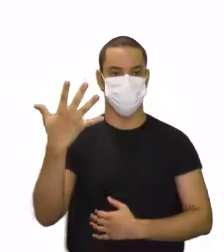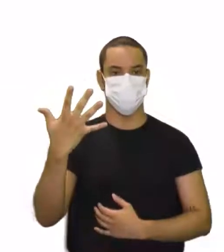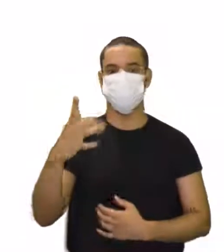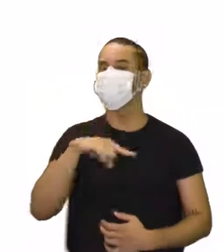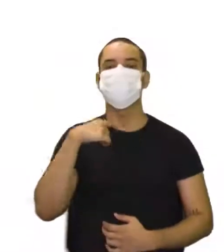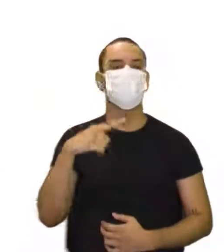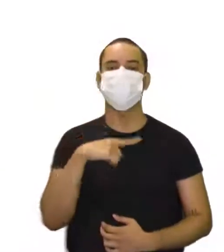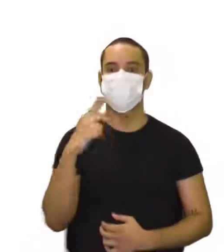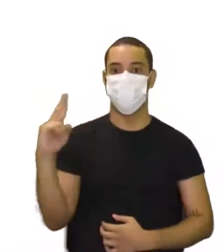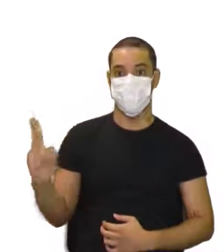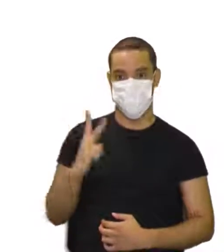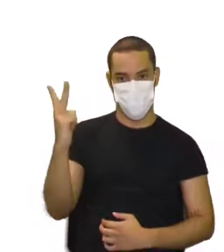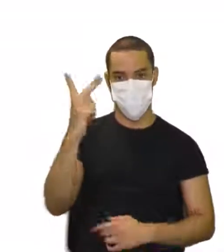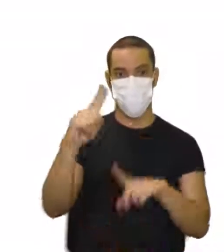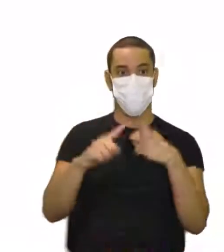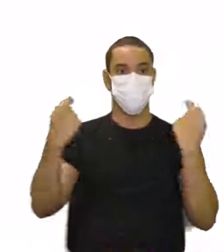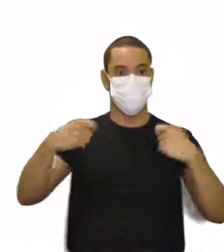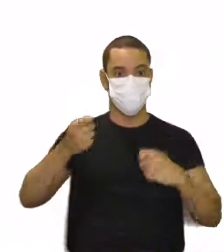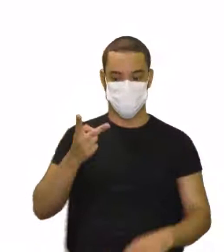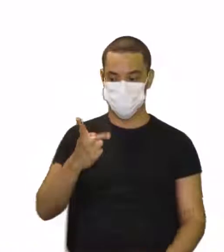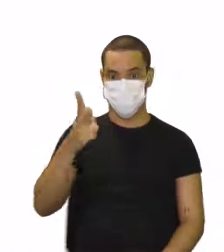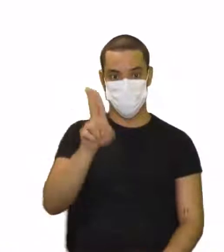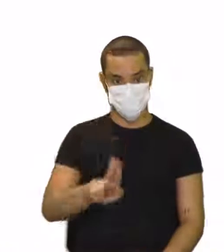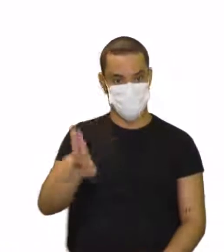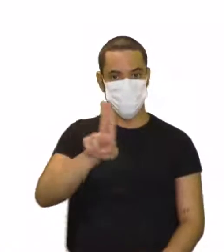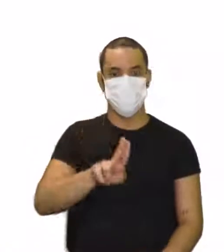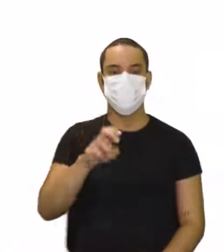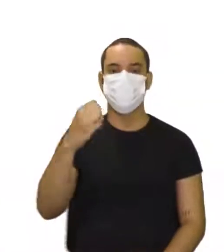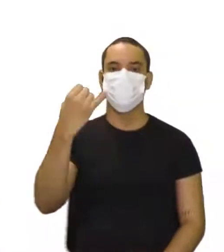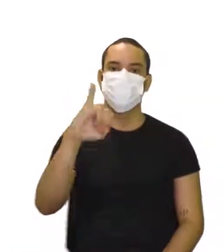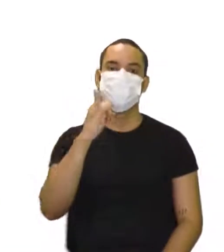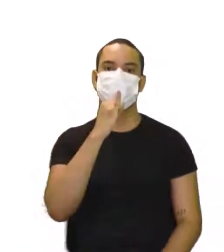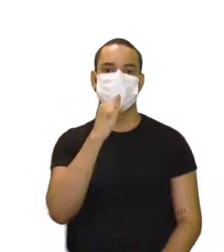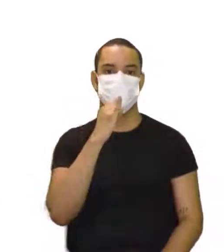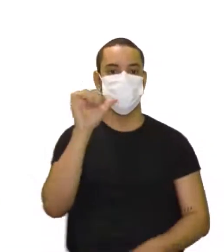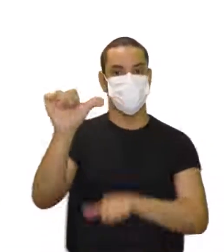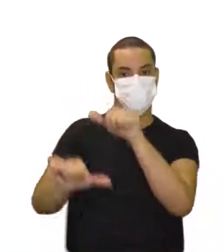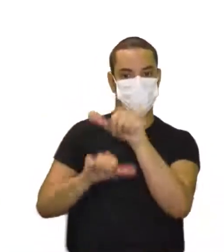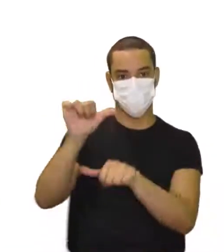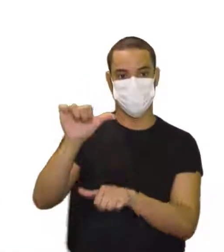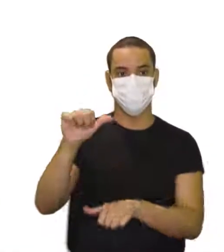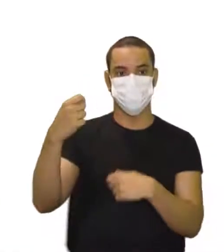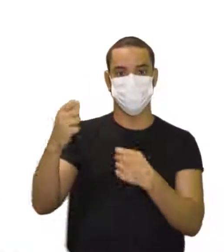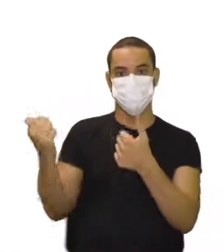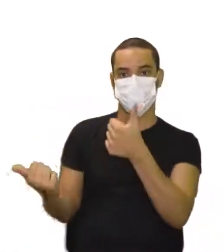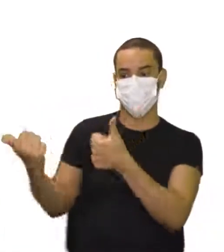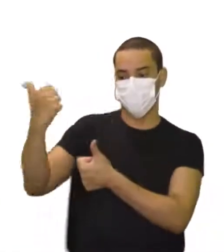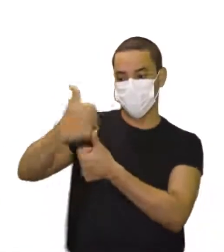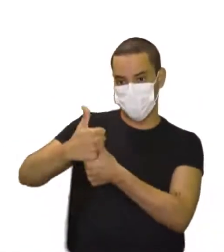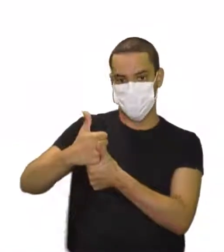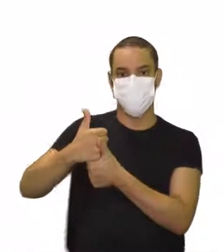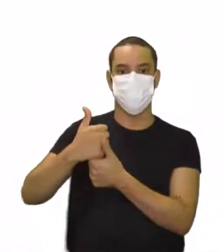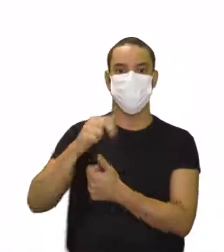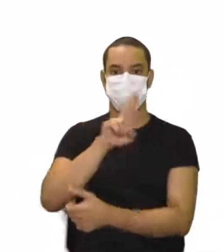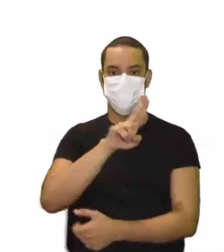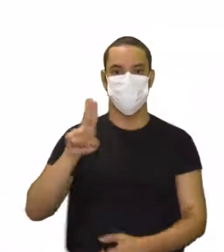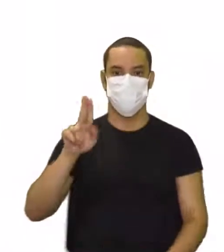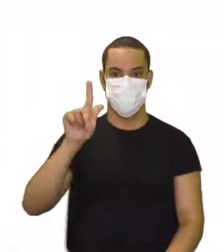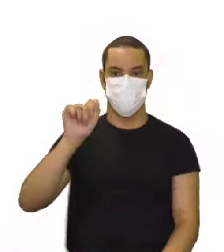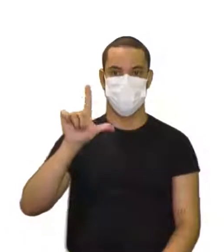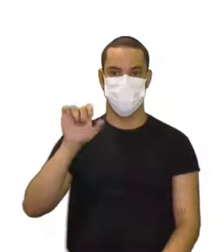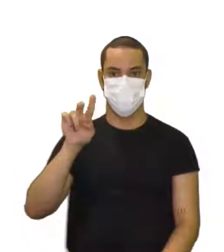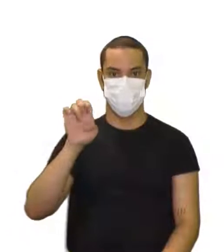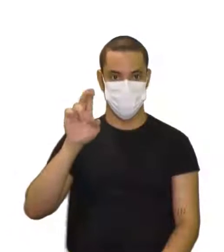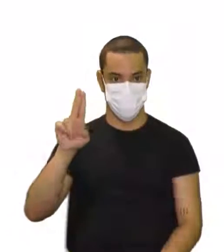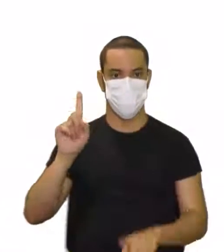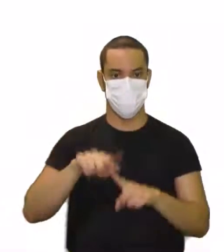deixa de valer, só não vale para a velocidade da luz. Embora as transformações sejam nomeadas em homenagem a Galileu, é o conceito